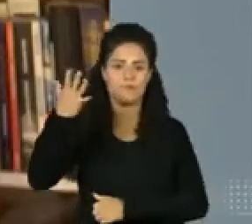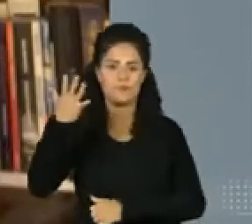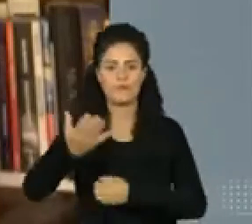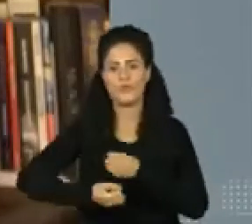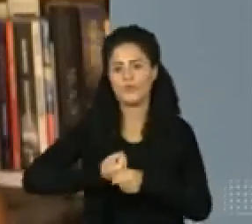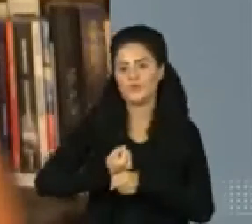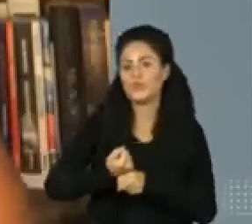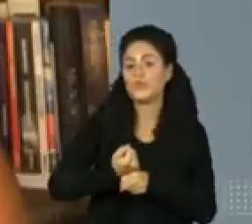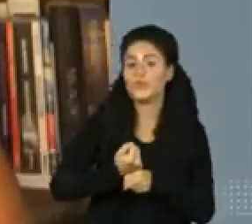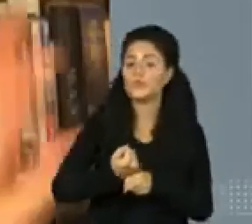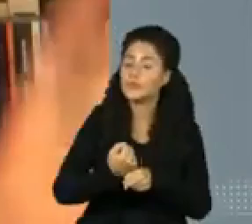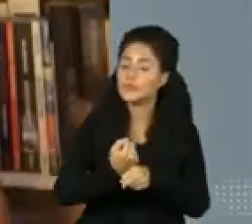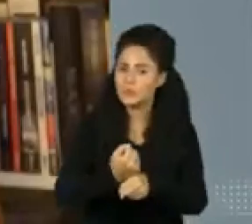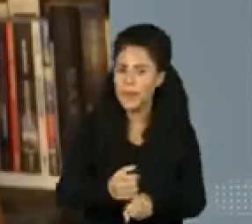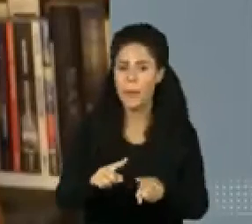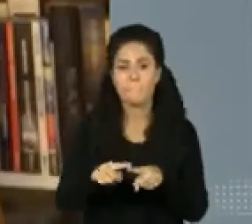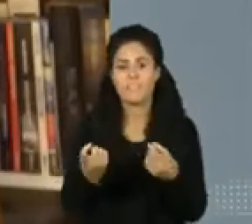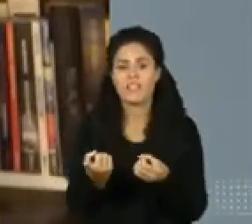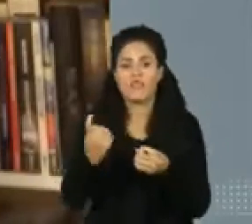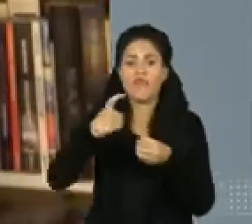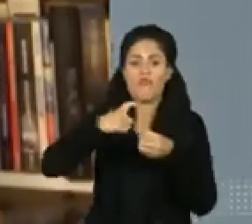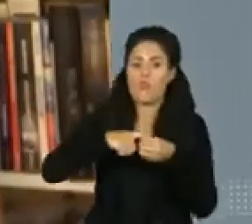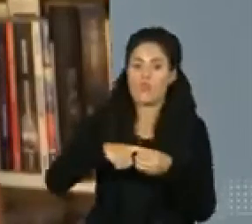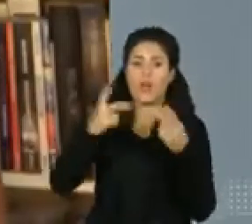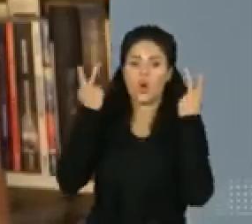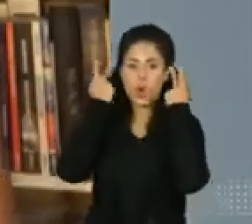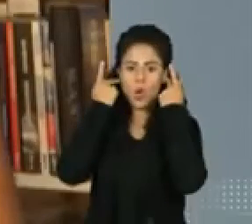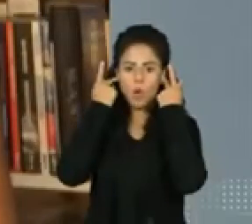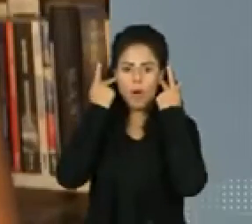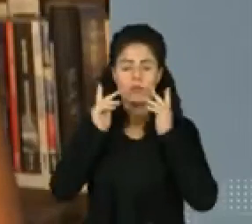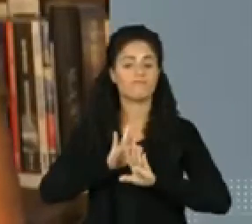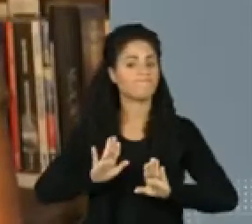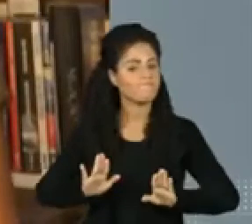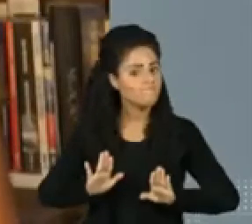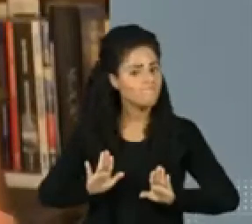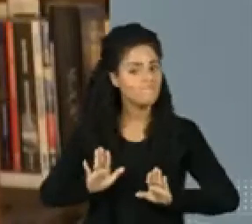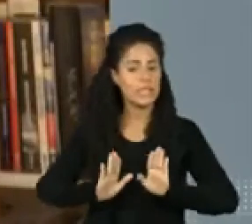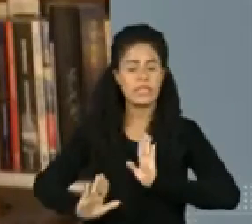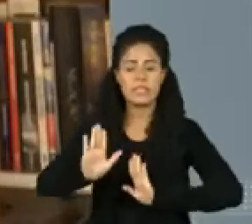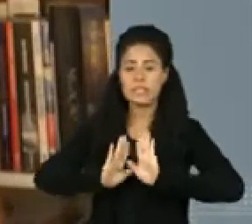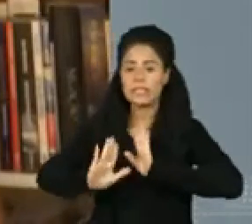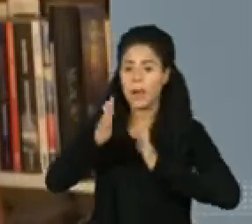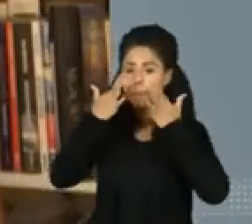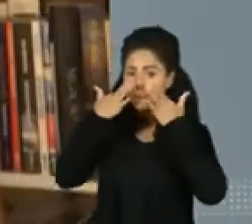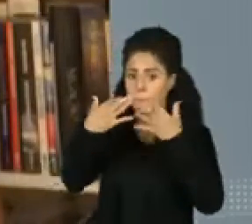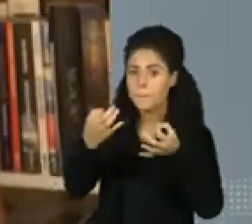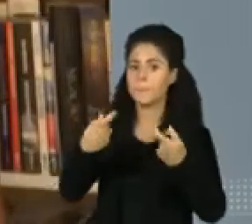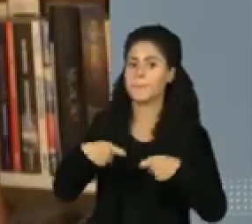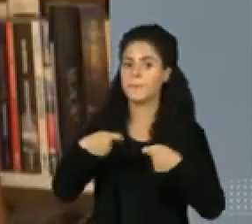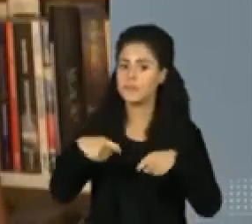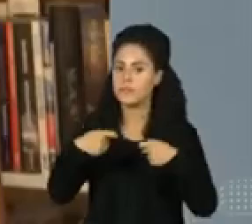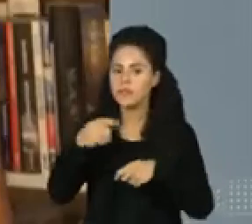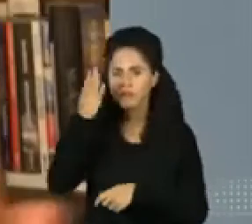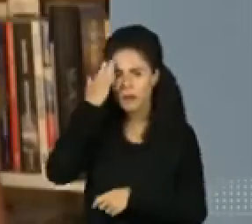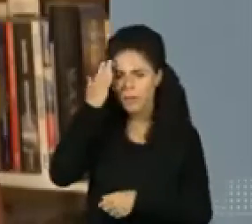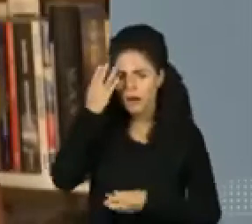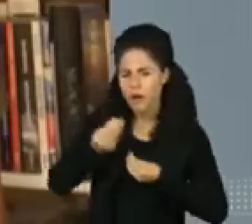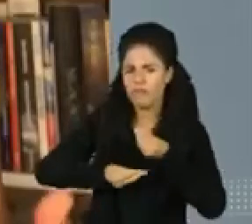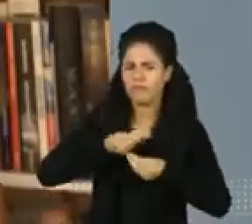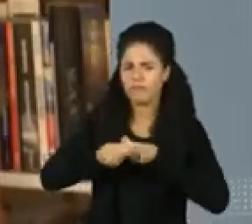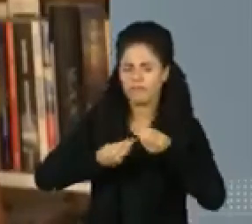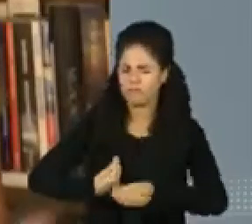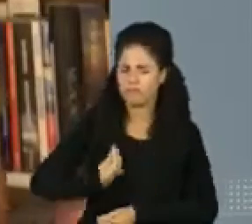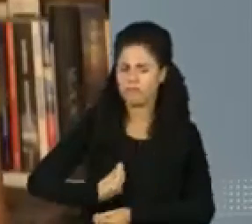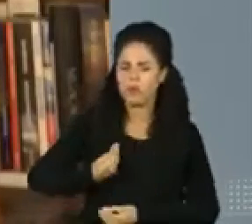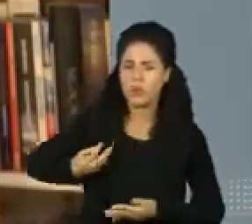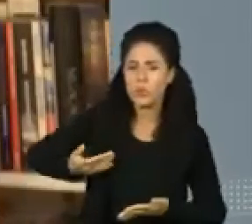isso não quer dizer que pode ser tudo voltar sem que a escola e a família tenham uma atenção para o que aconteceu, né?